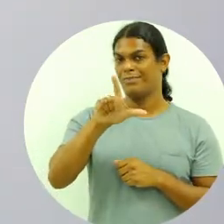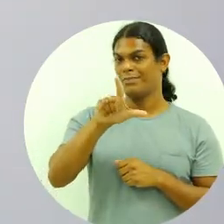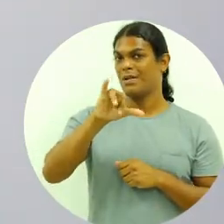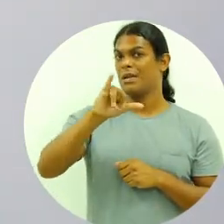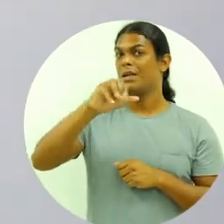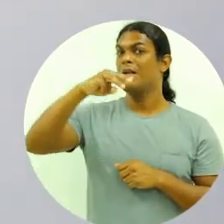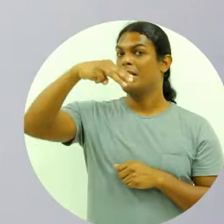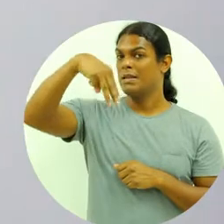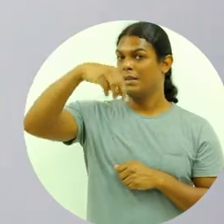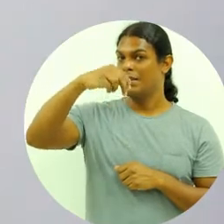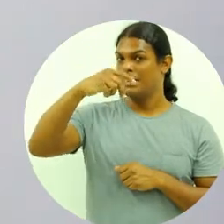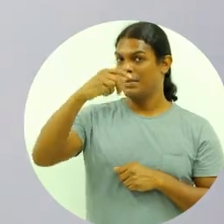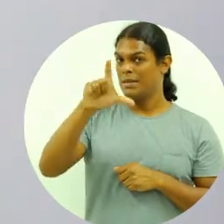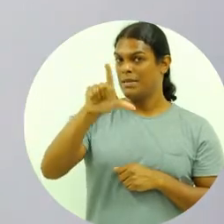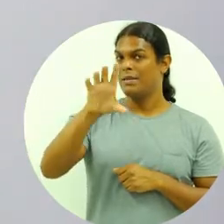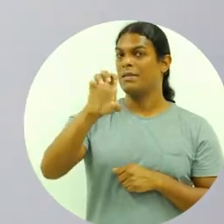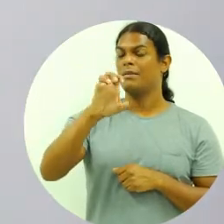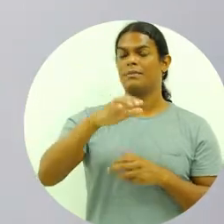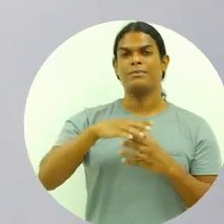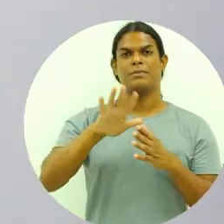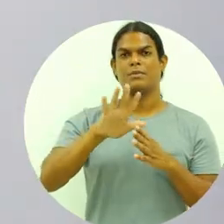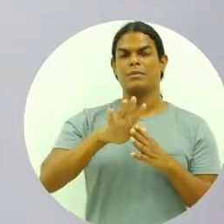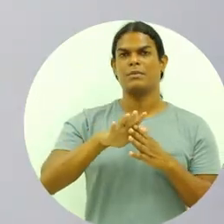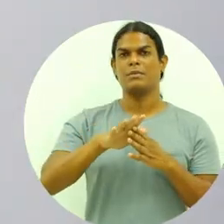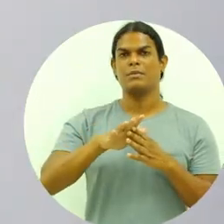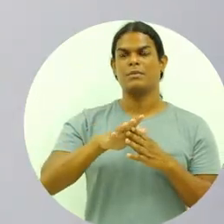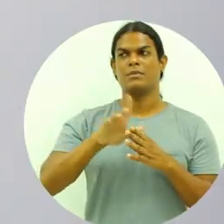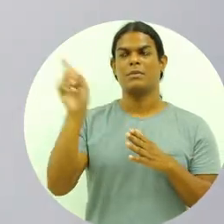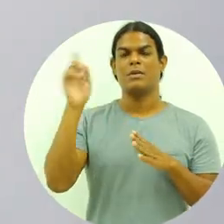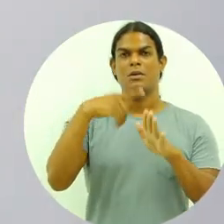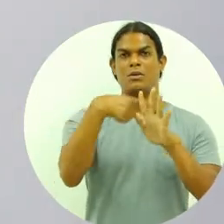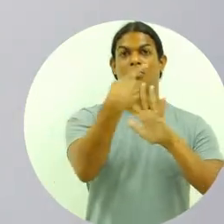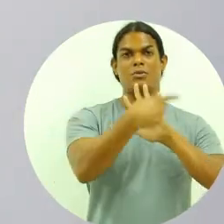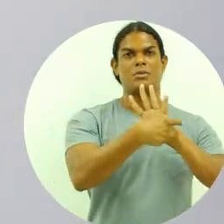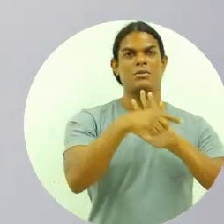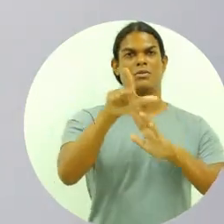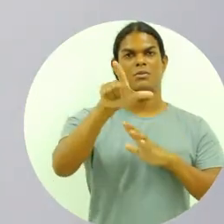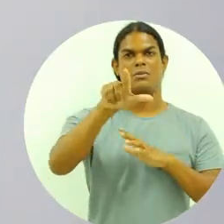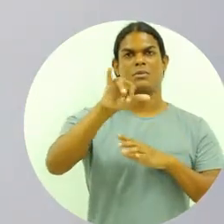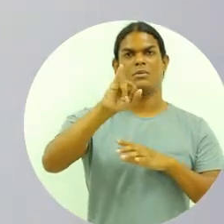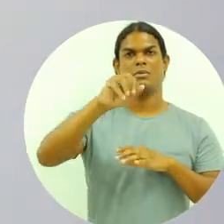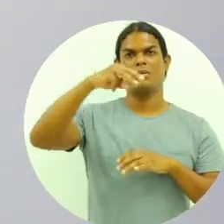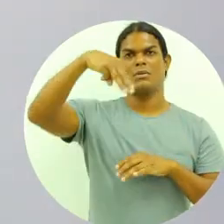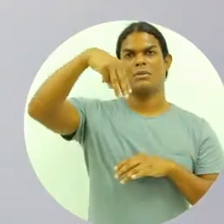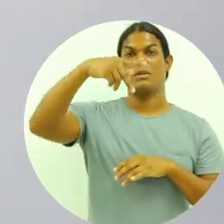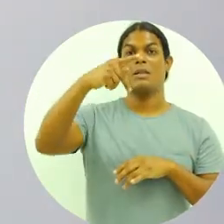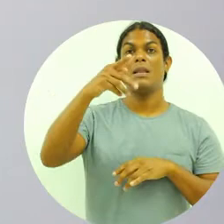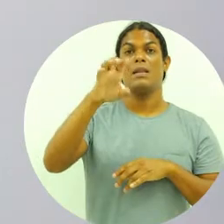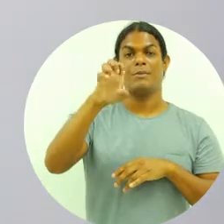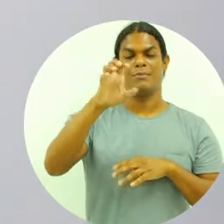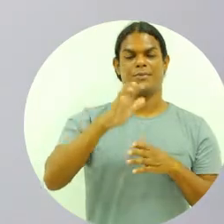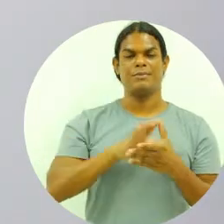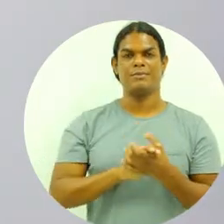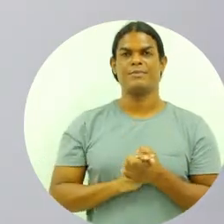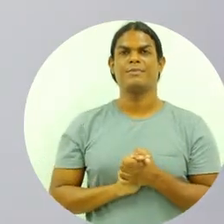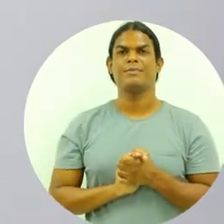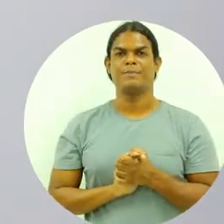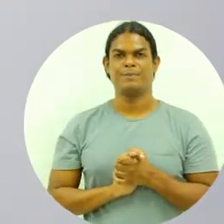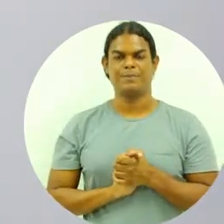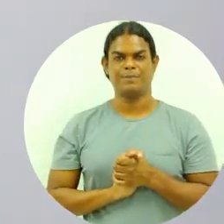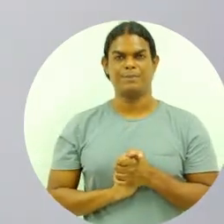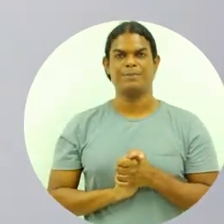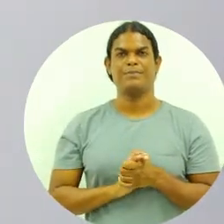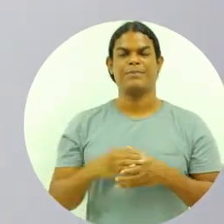administrador na função pública. Então, essa é uma dica, na verdade, de aprendizado, para que a gente memorize que esses 5